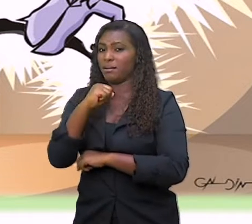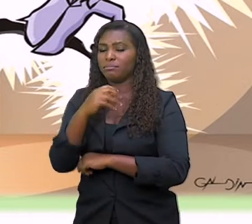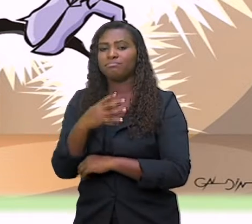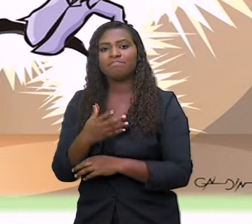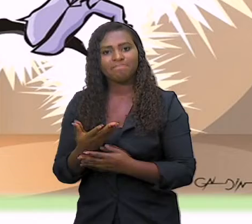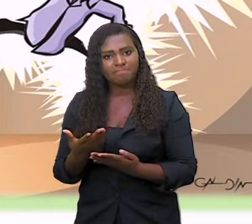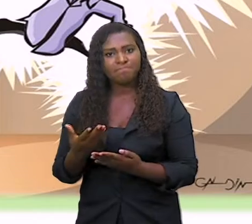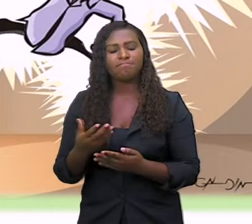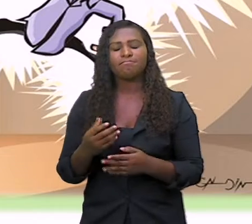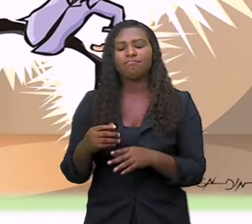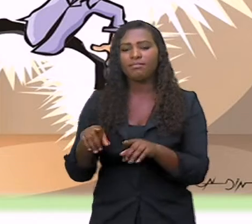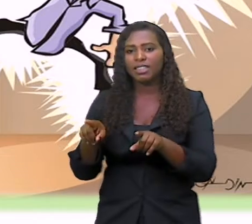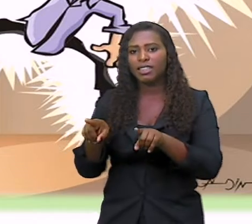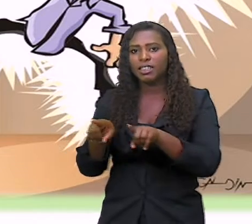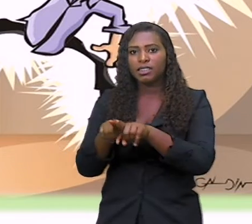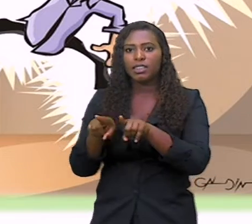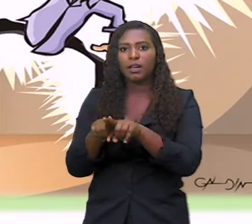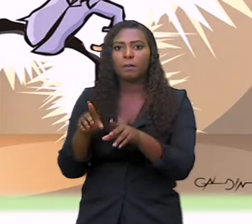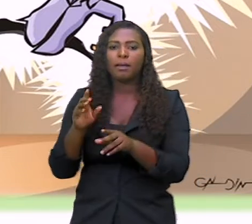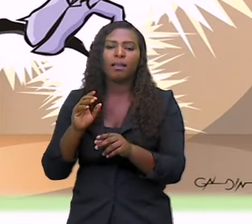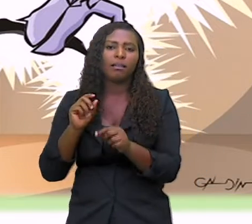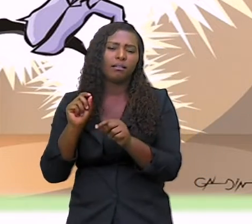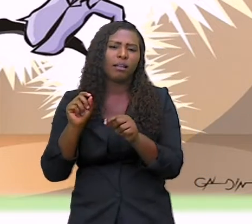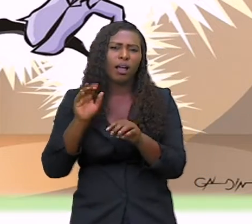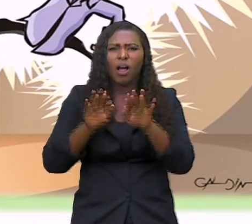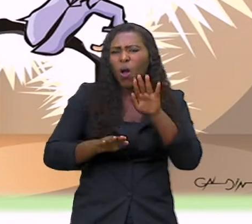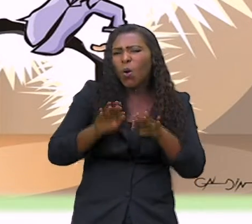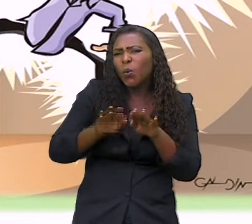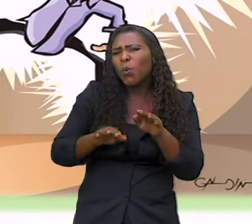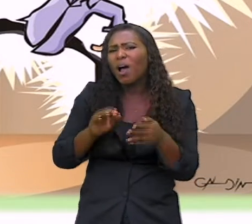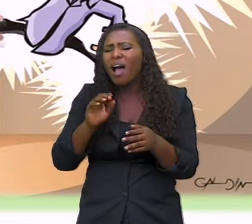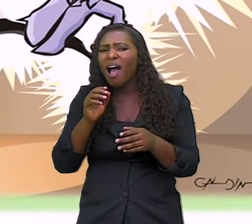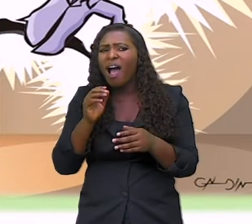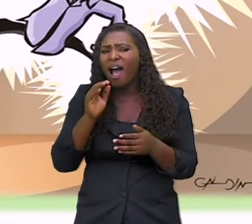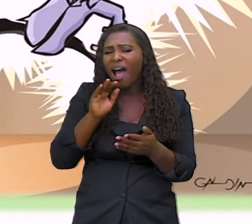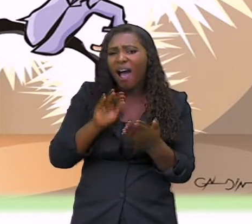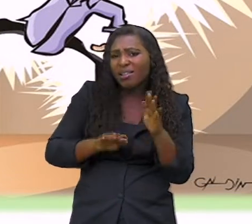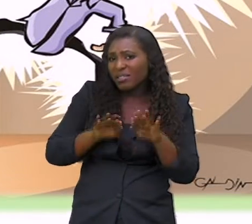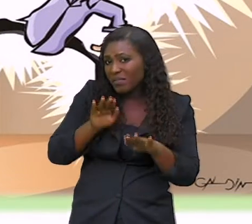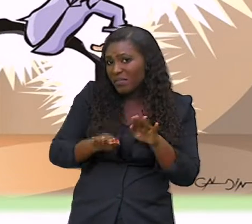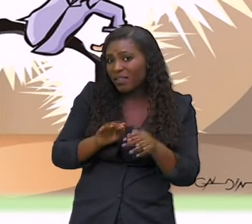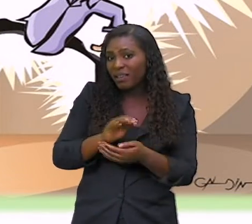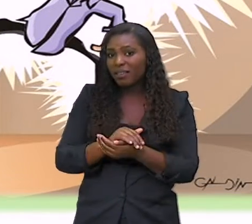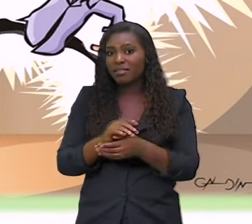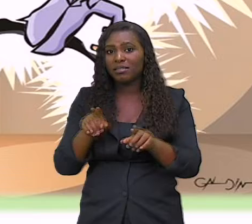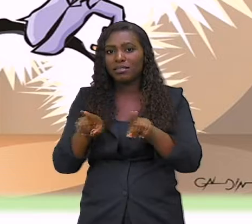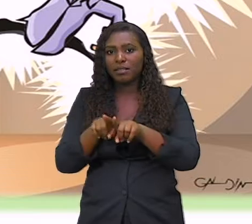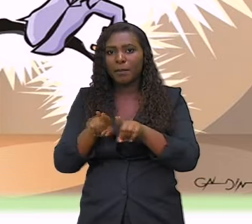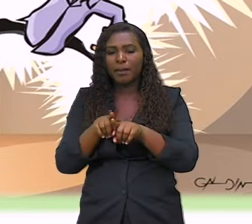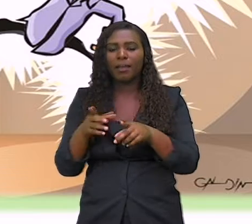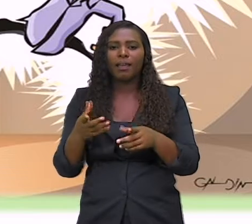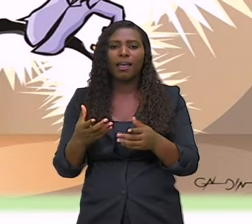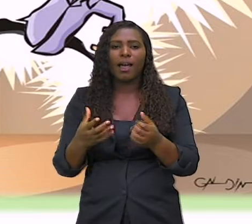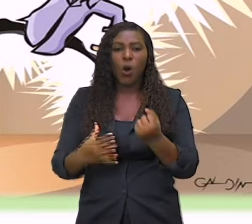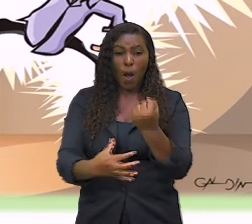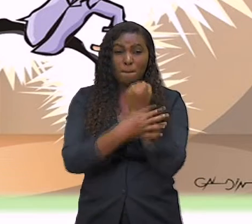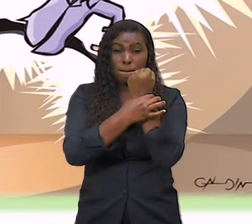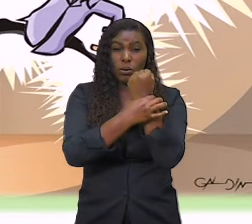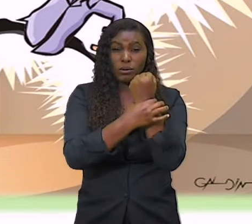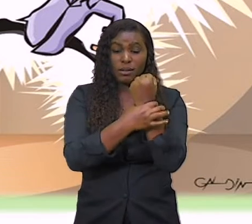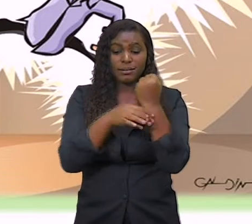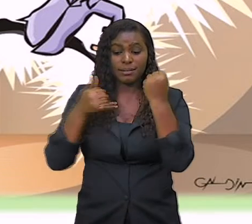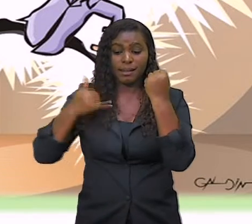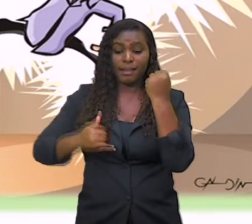choque. Em algumas situações, apesar da voltagem ser relativamente grande, as